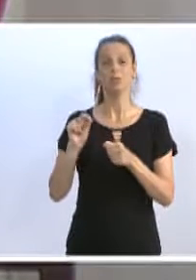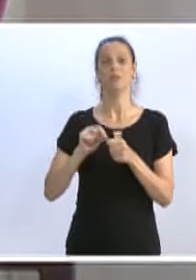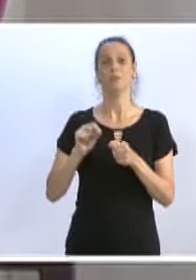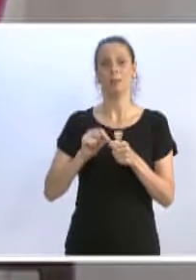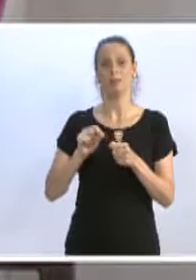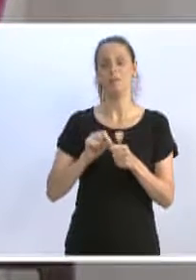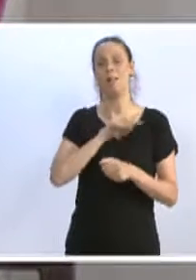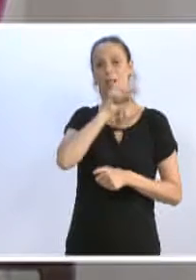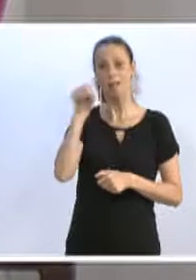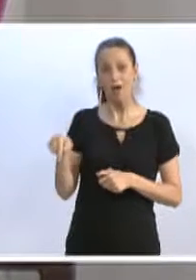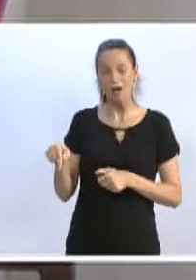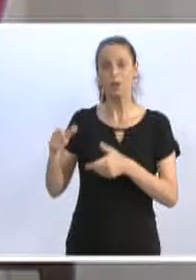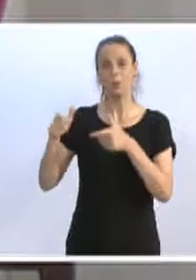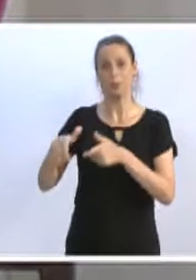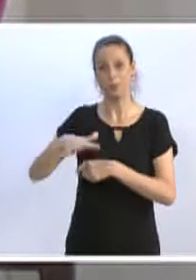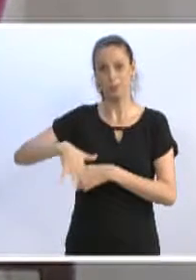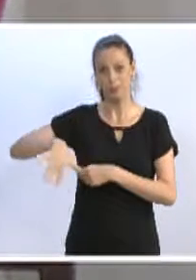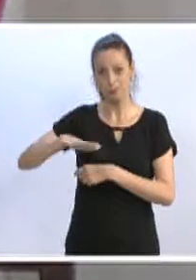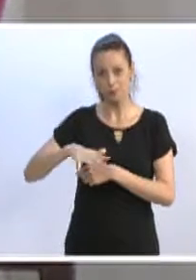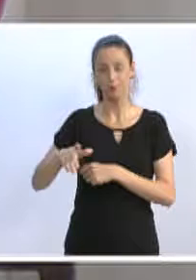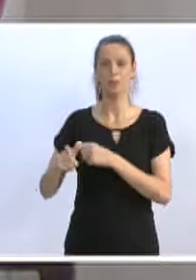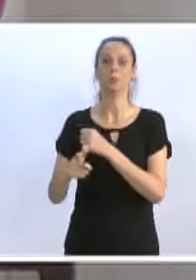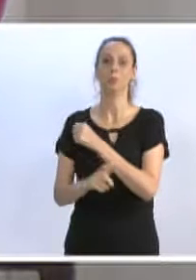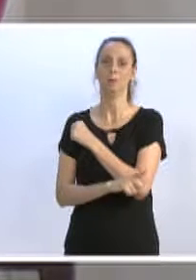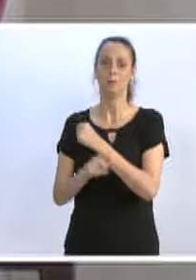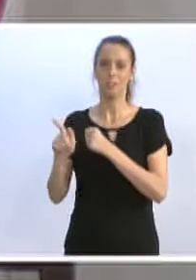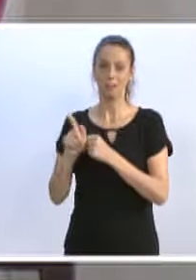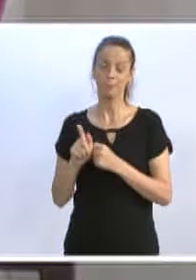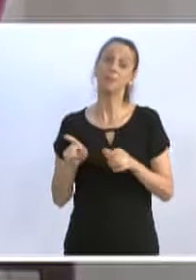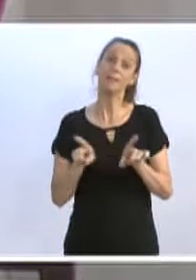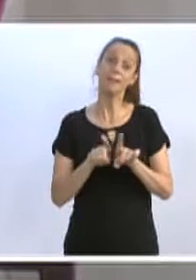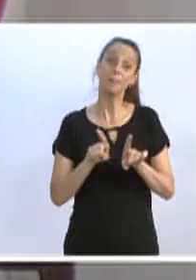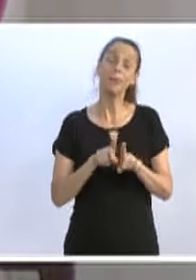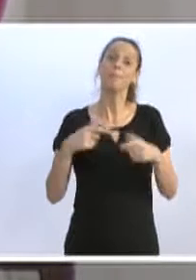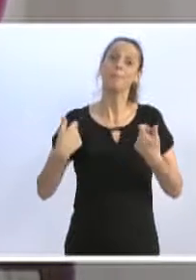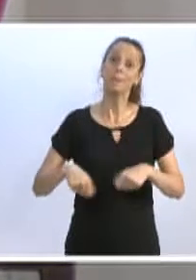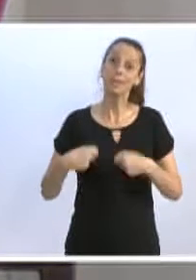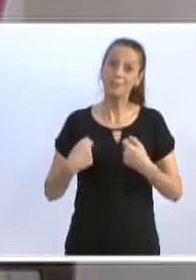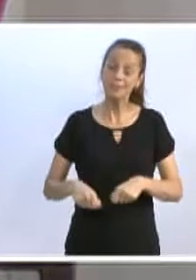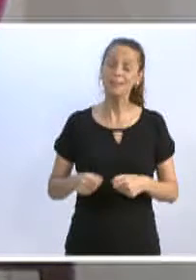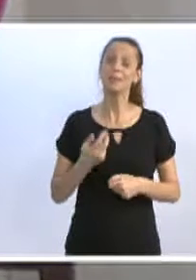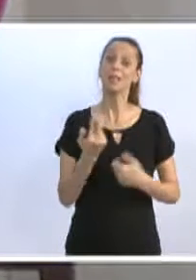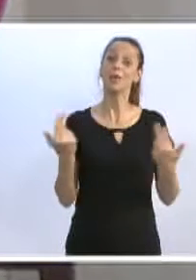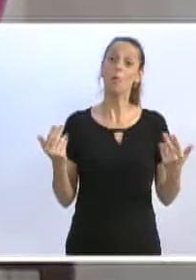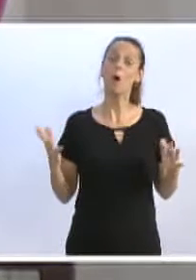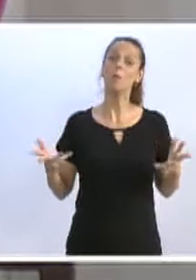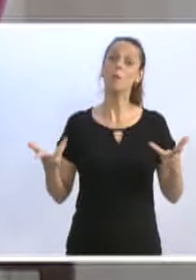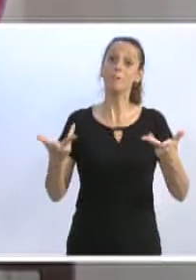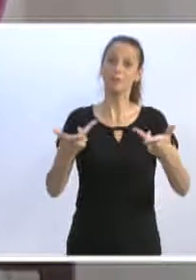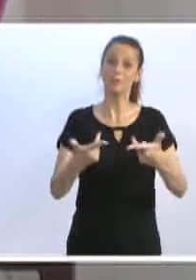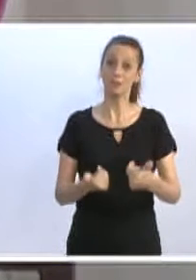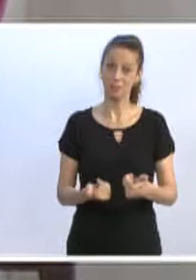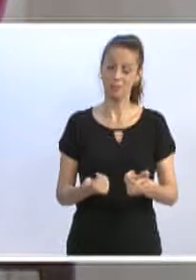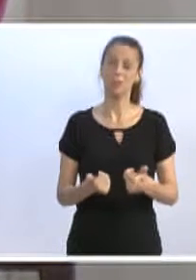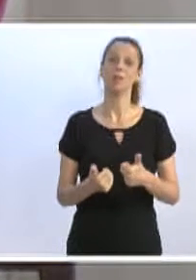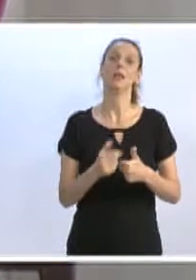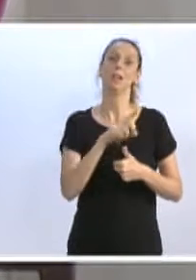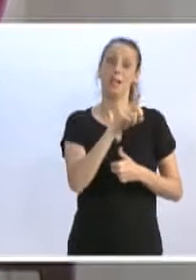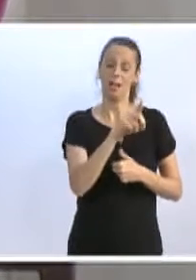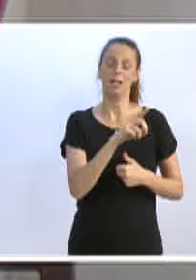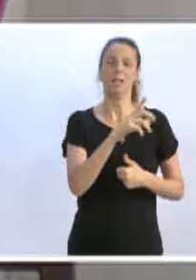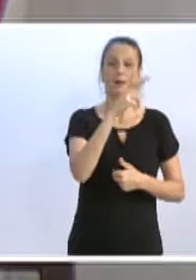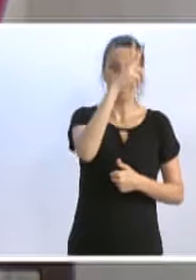que nós temos eficiência nessa tendência assim como a gente deve ter ea eficiência como tempo a eficiência da intendência da vila itoupava